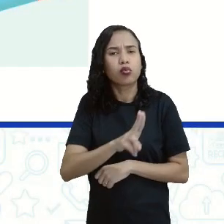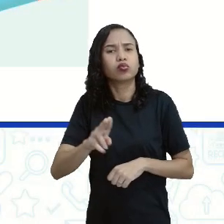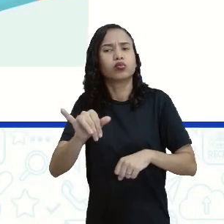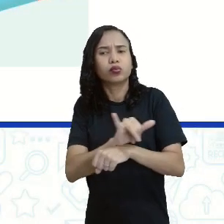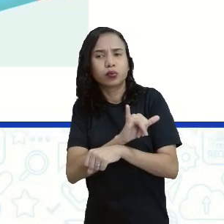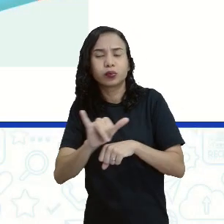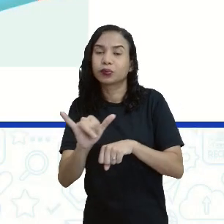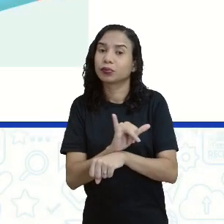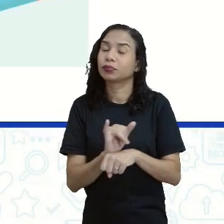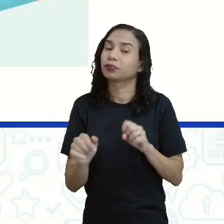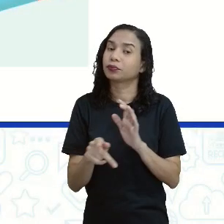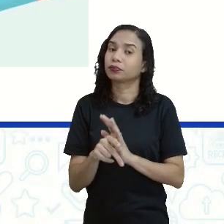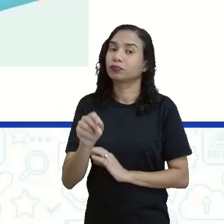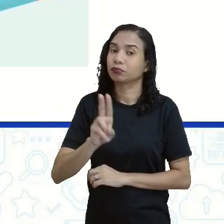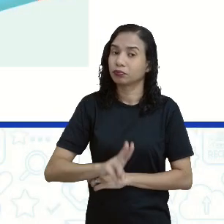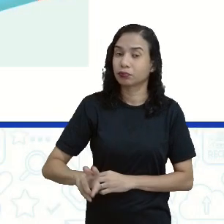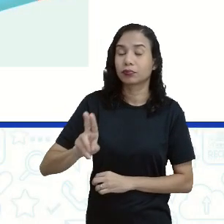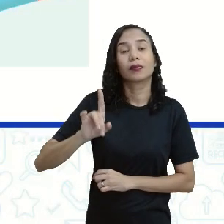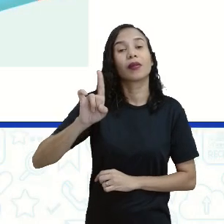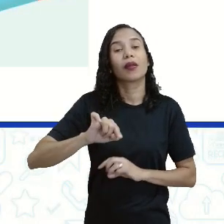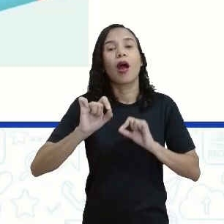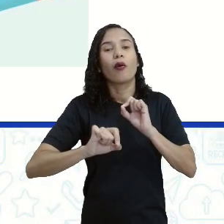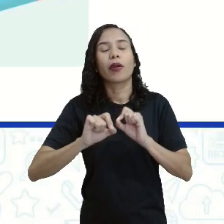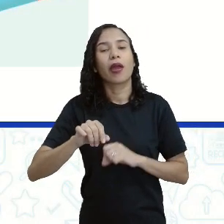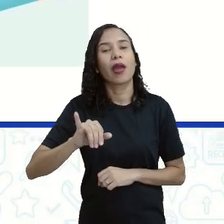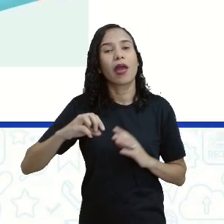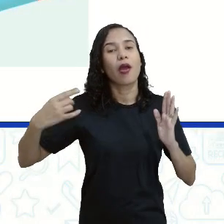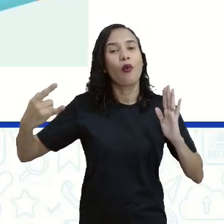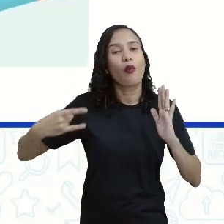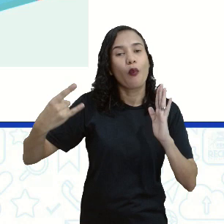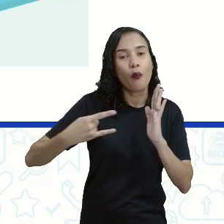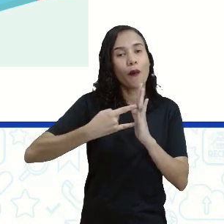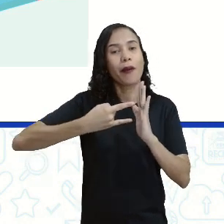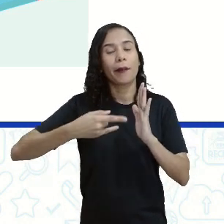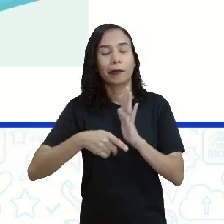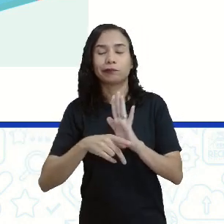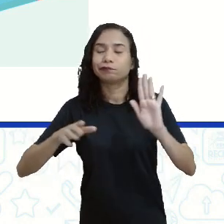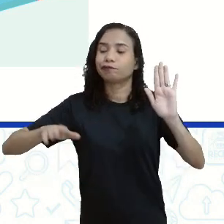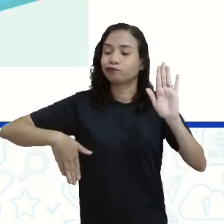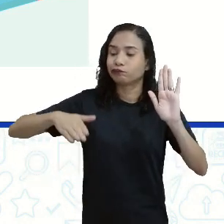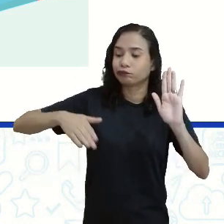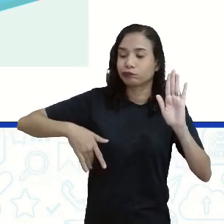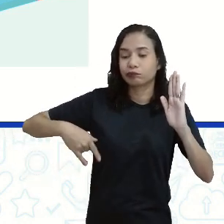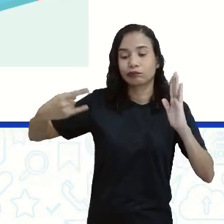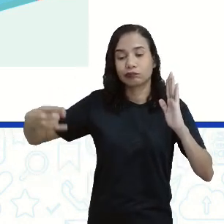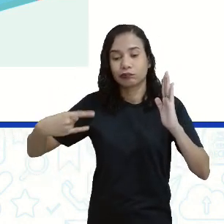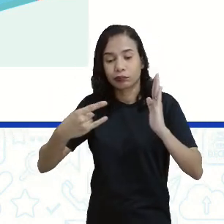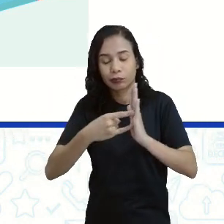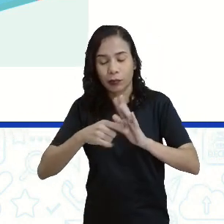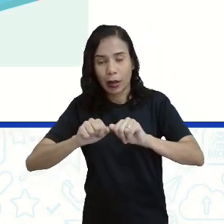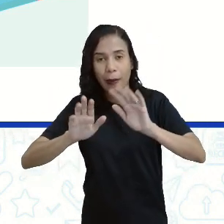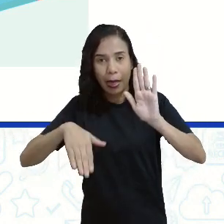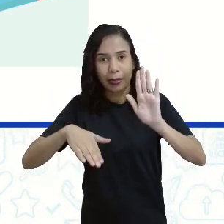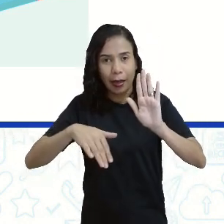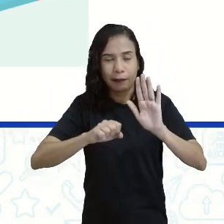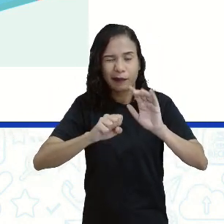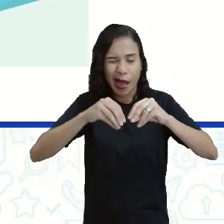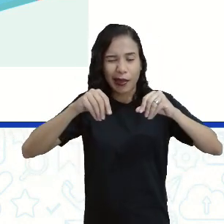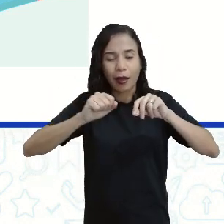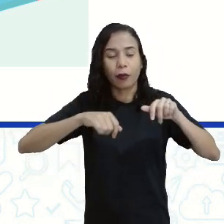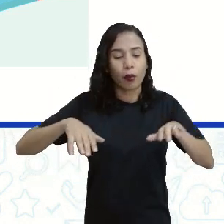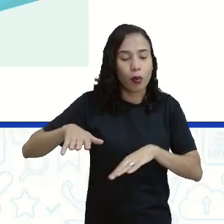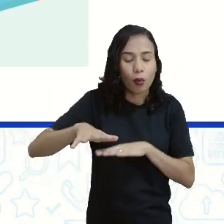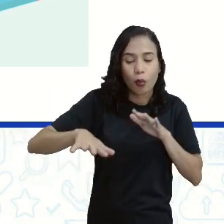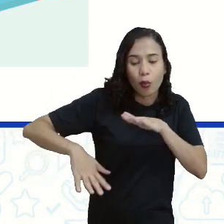artifício, né? Se utilizou de um artifício que é um ímã. Então, ele saiu na praia colocando o ímã ali sobre a areia e quando ele